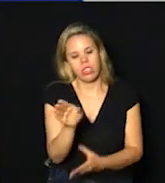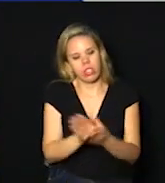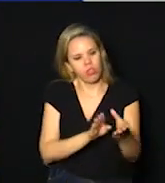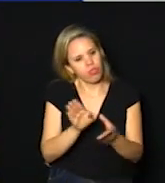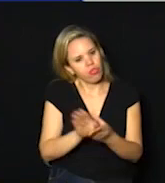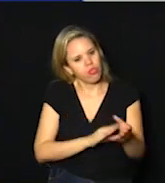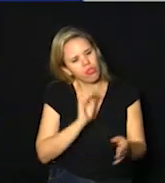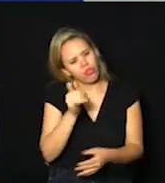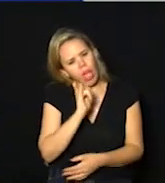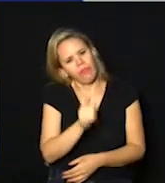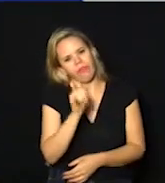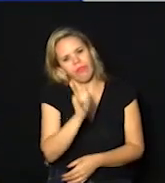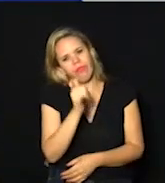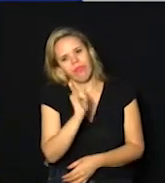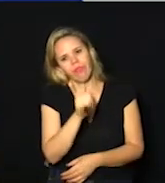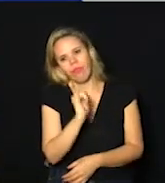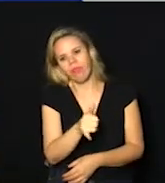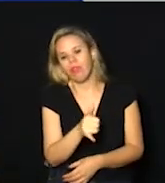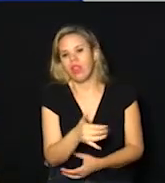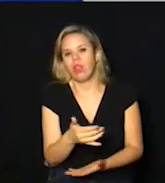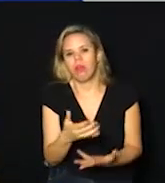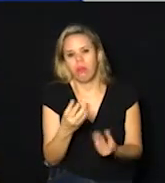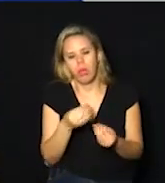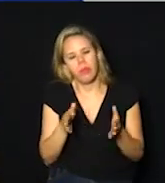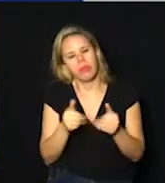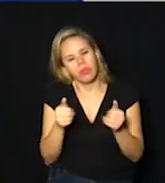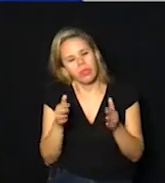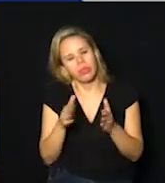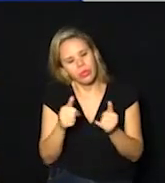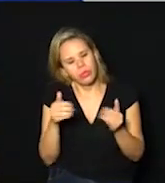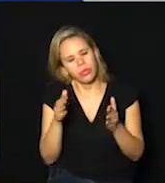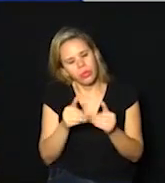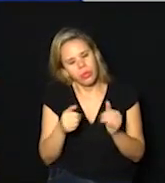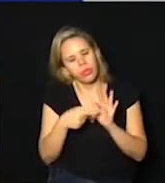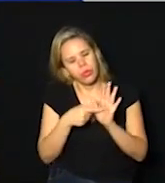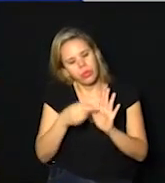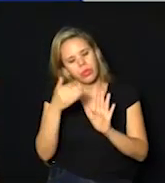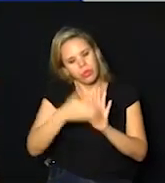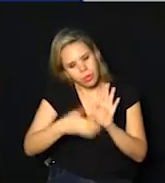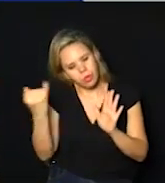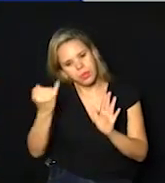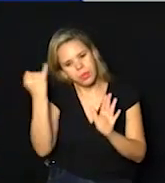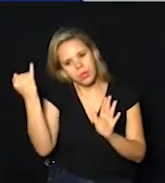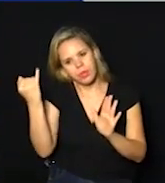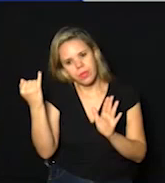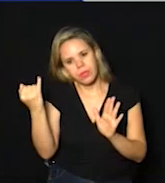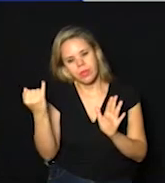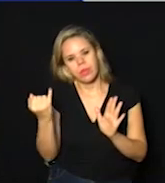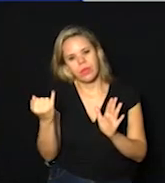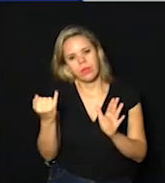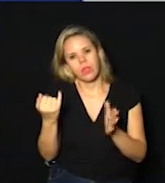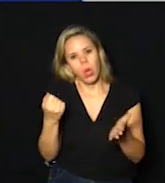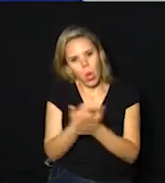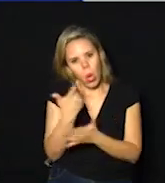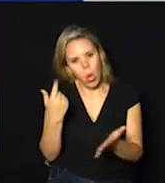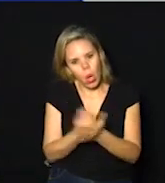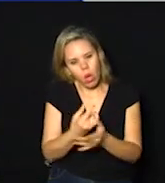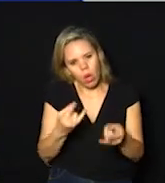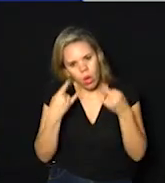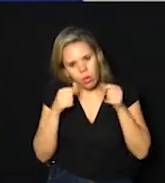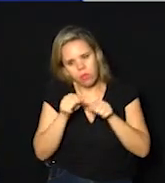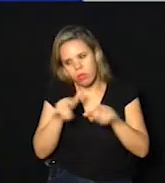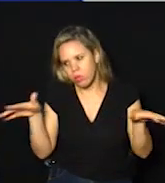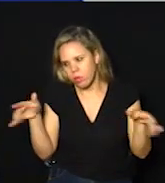gente, eu falei, eu pedi, eu mostrei que é importante, eu comprei máscara, eu